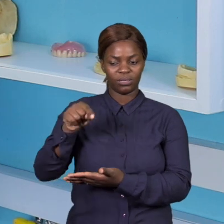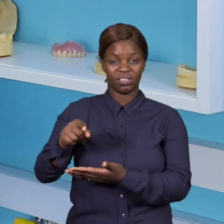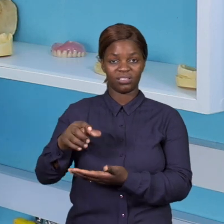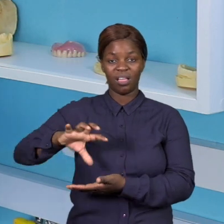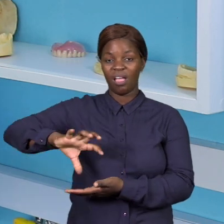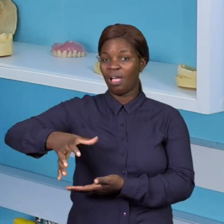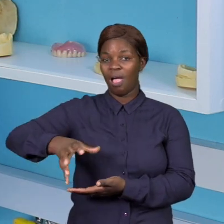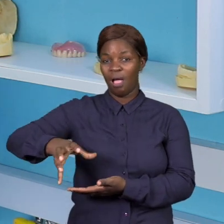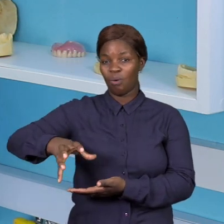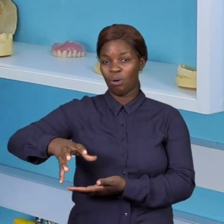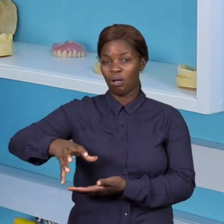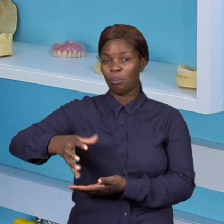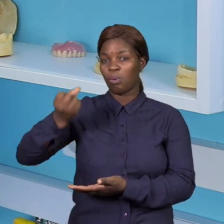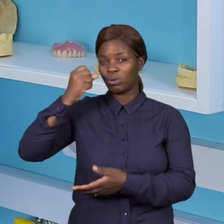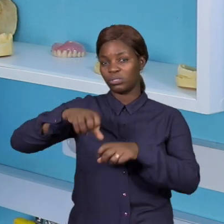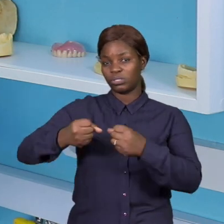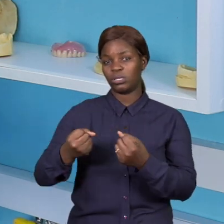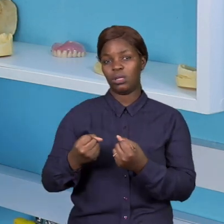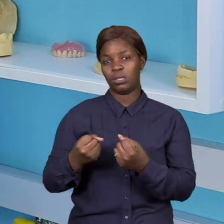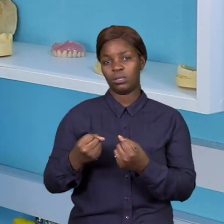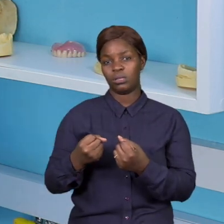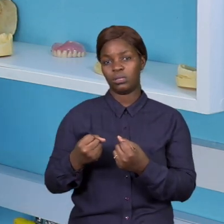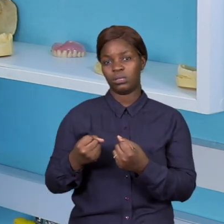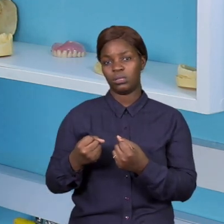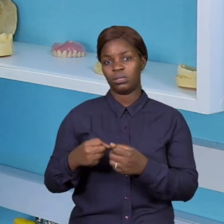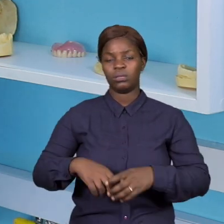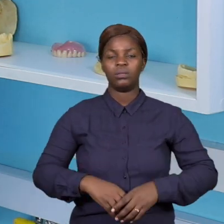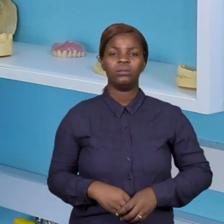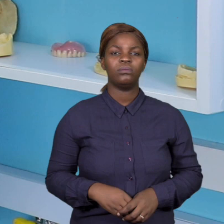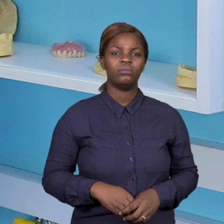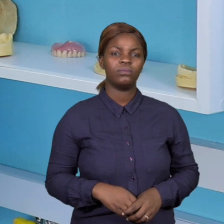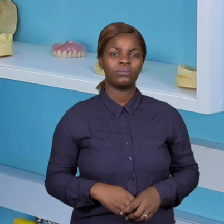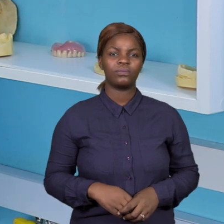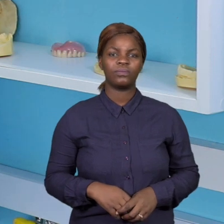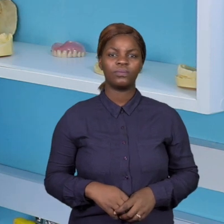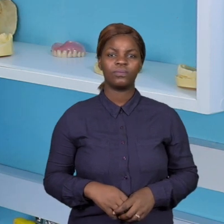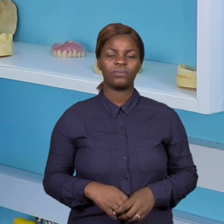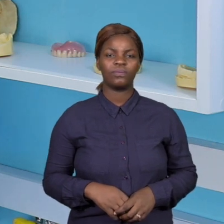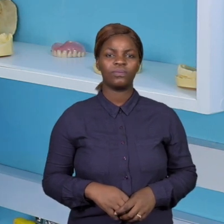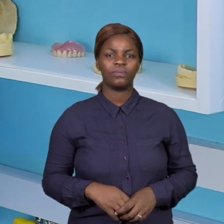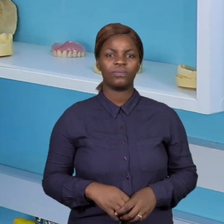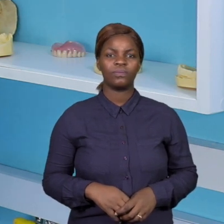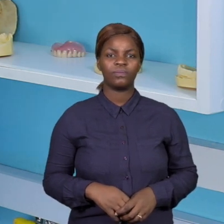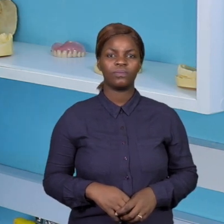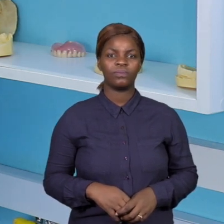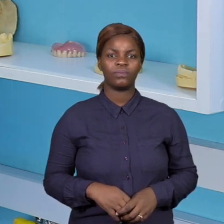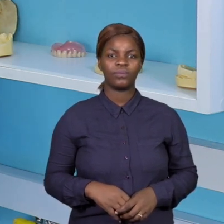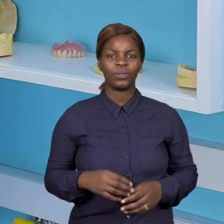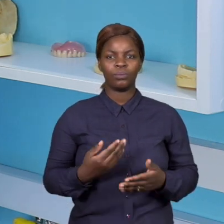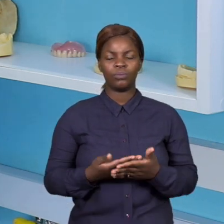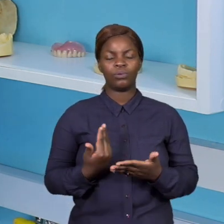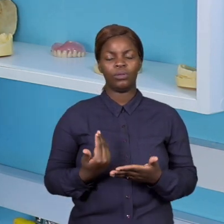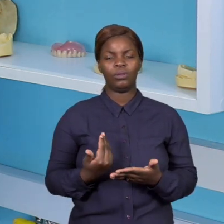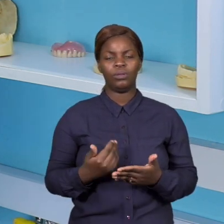água, o paciente muitas vezes esquece que temos aquele copo e todos os dias